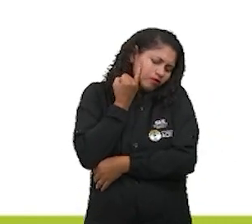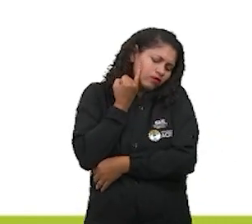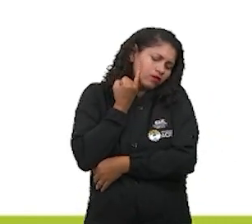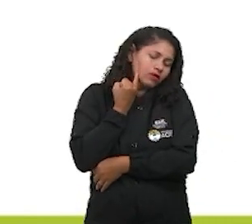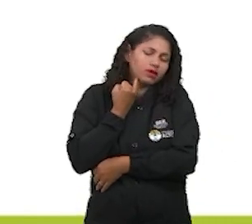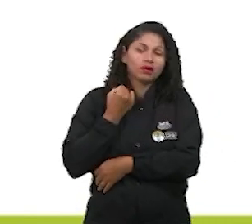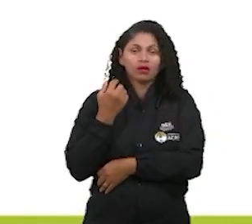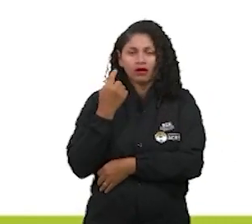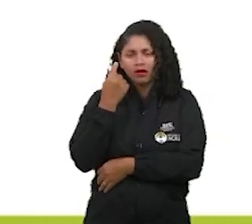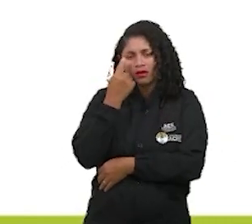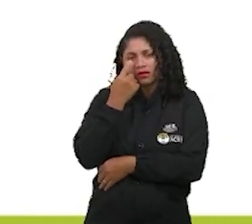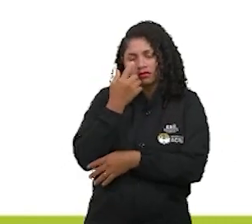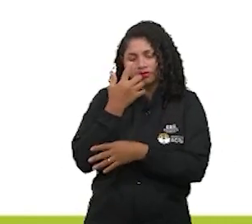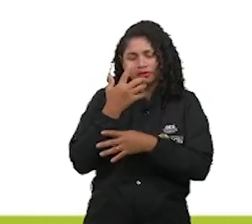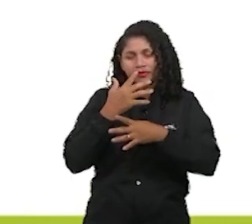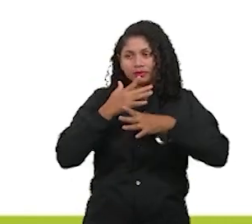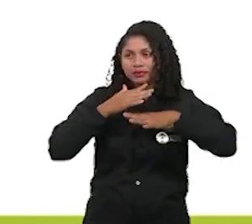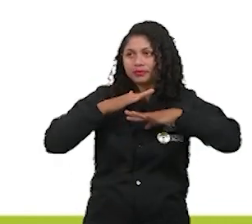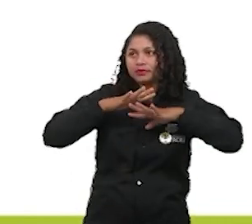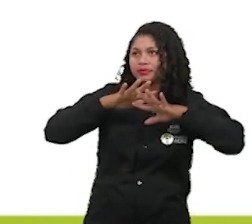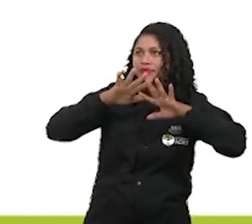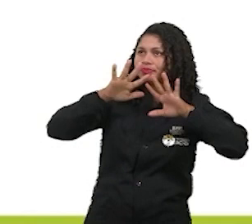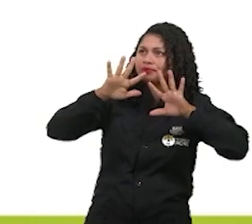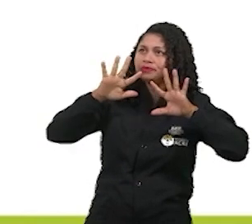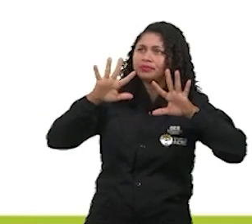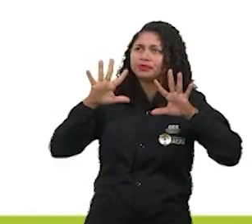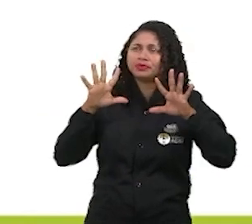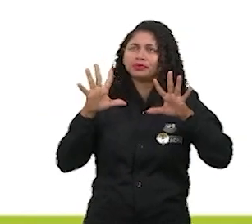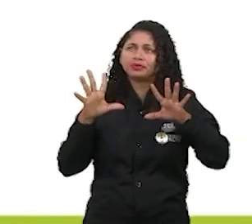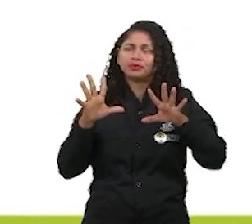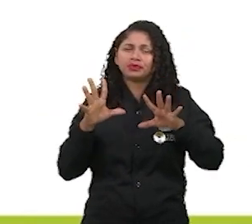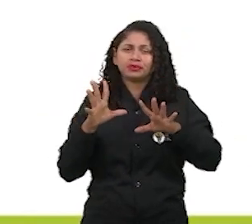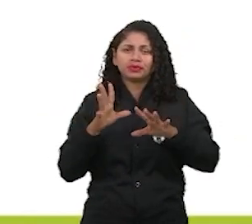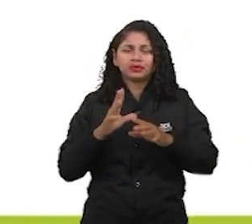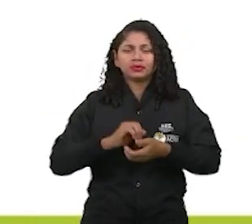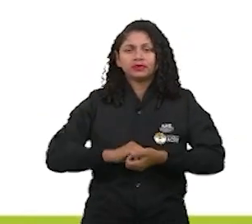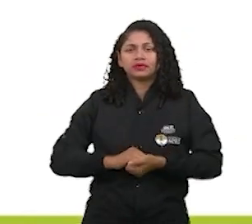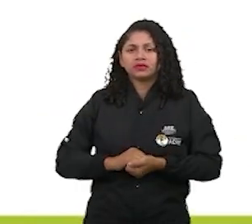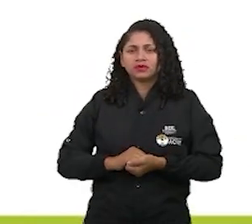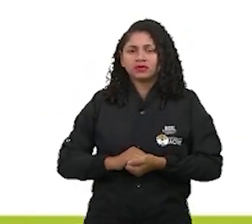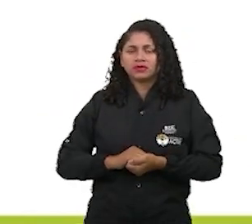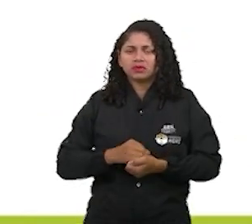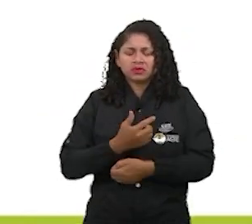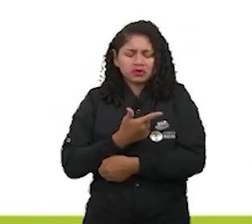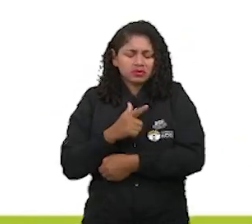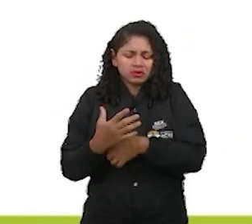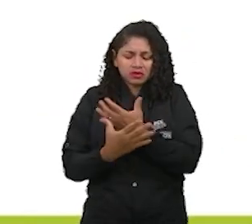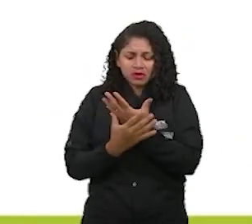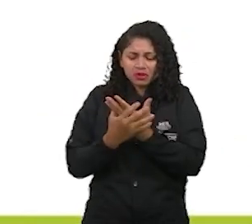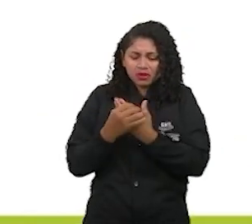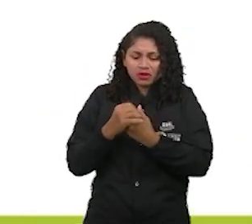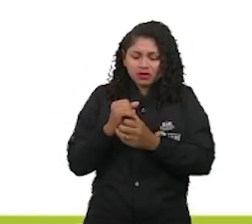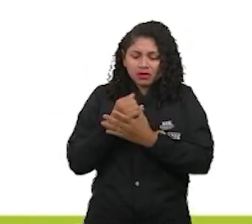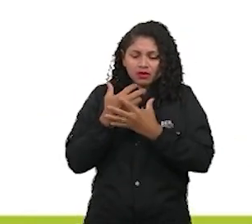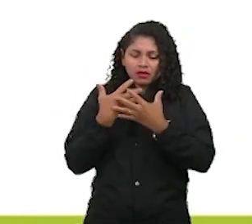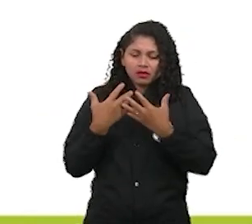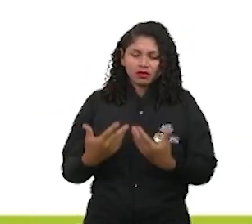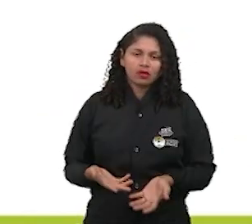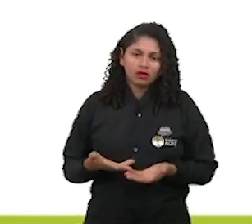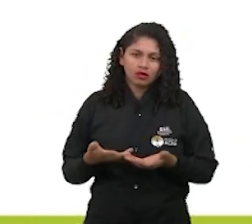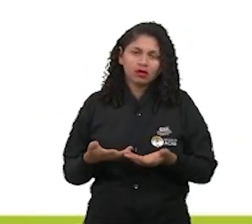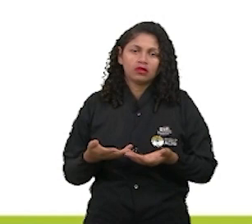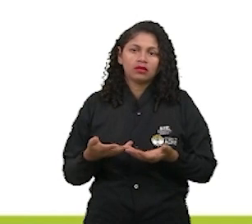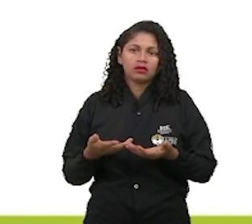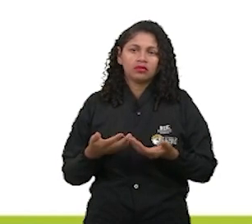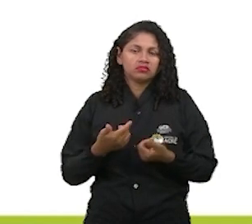tão vazios, nem um lábio amargo. Eu não tinha estas mãos tão sem forças, tão paradas e frias e mortas.